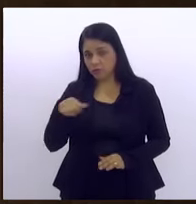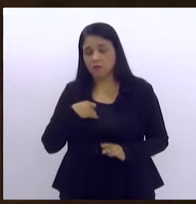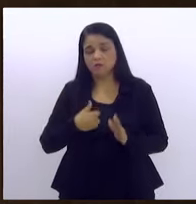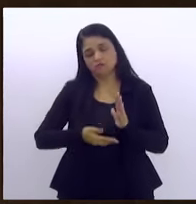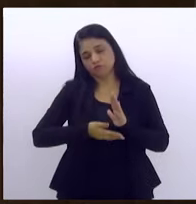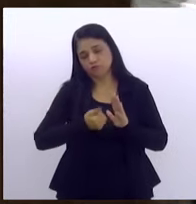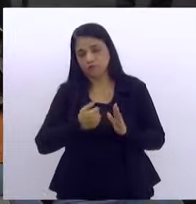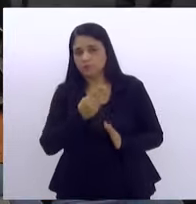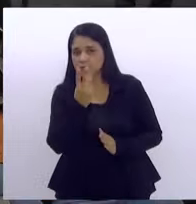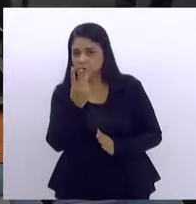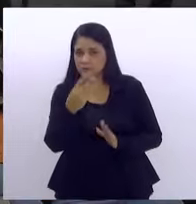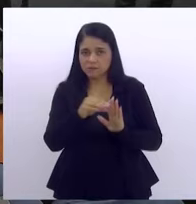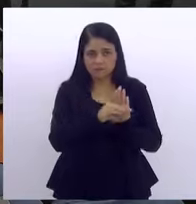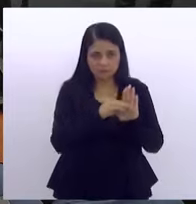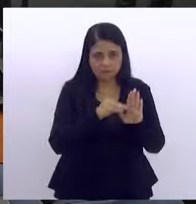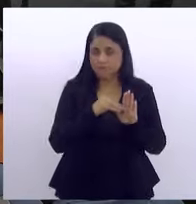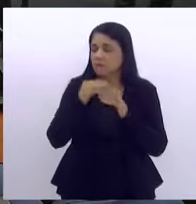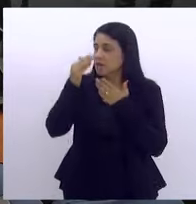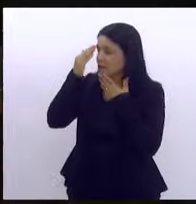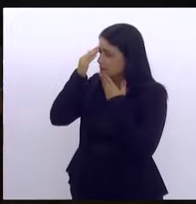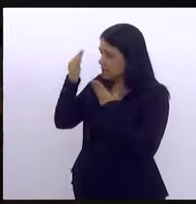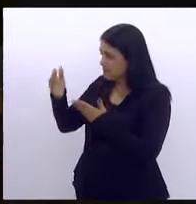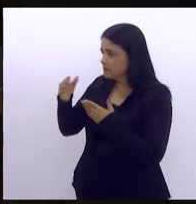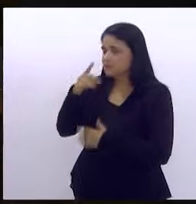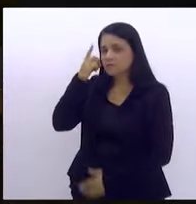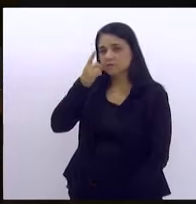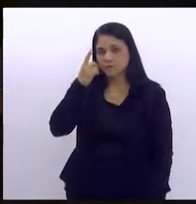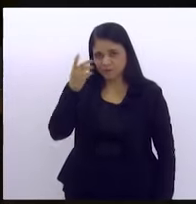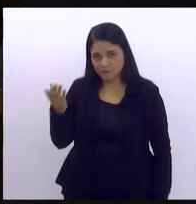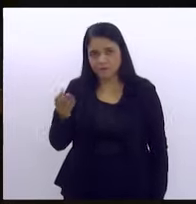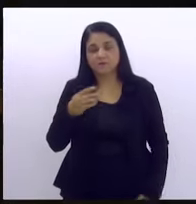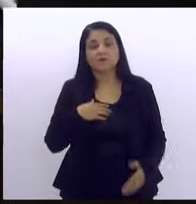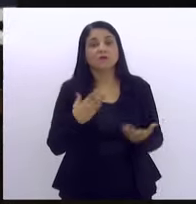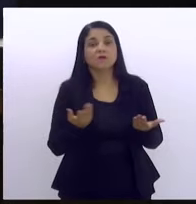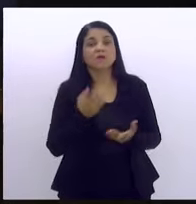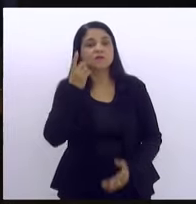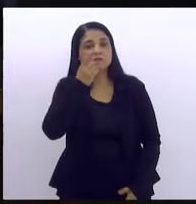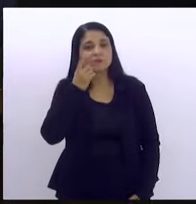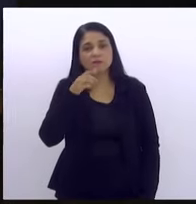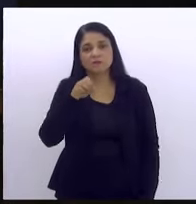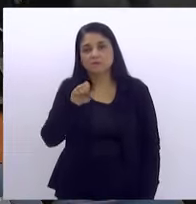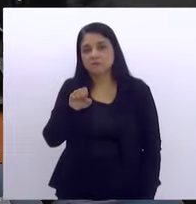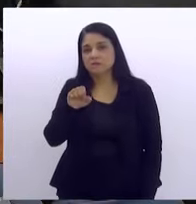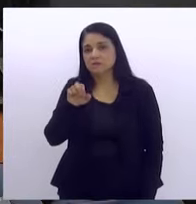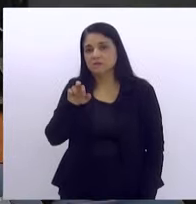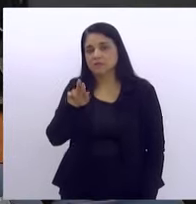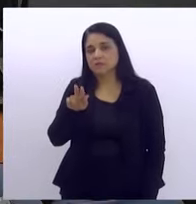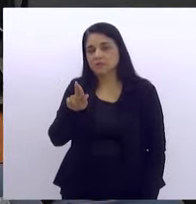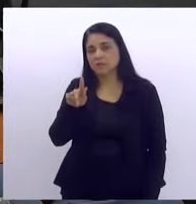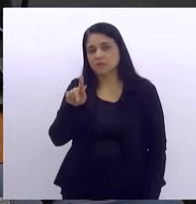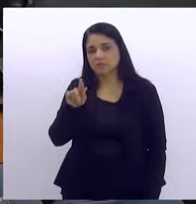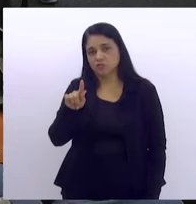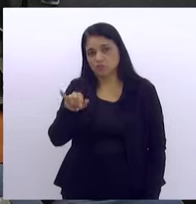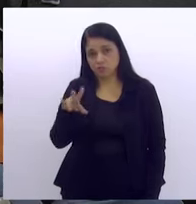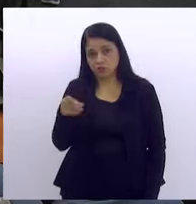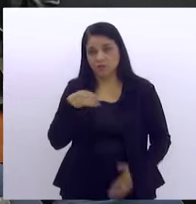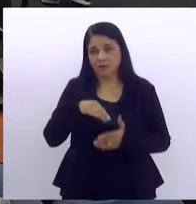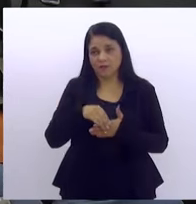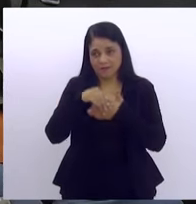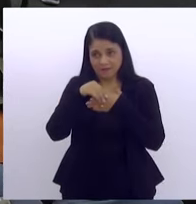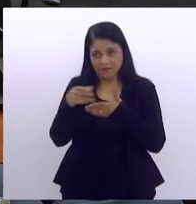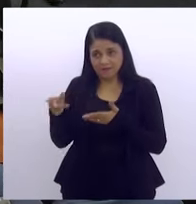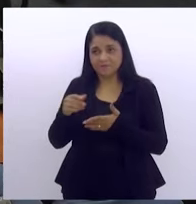3 emendas. Te agradeço também, deputado André Corrêa. Deputado doutor Serginho, nosso líder, por favor. Senhor presidente, só